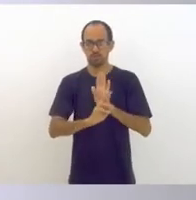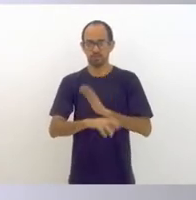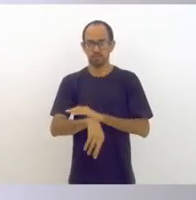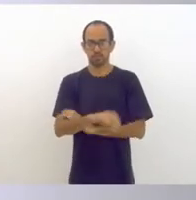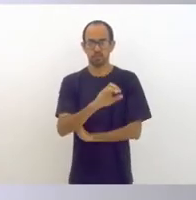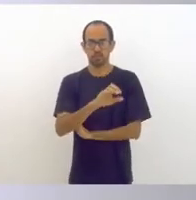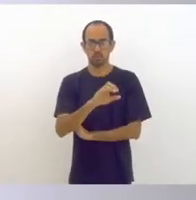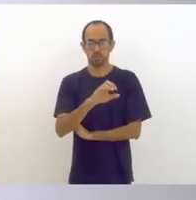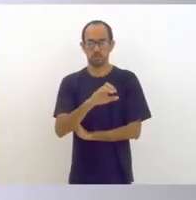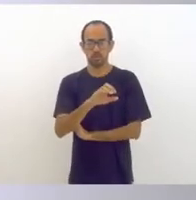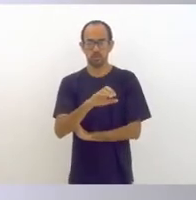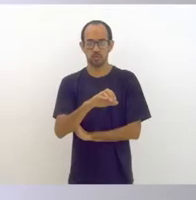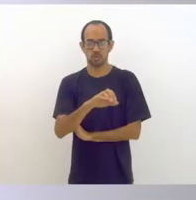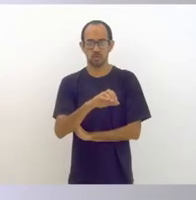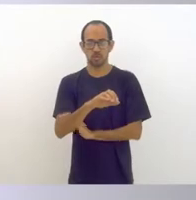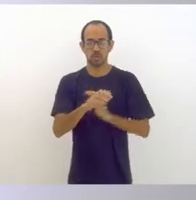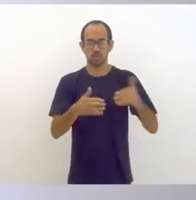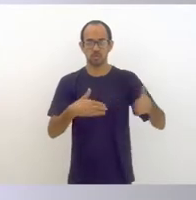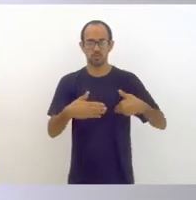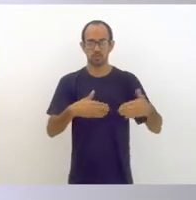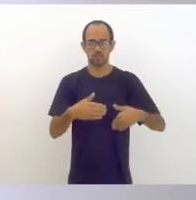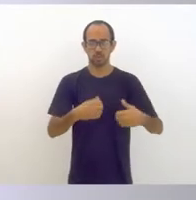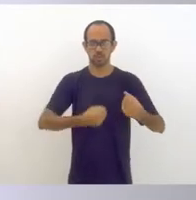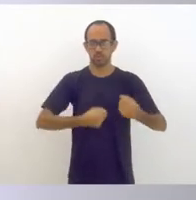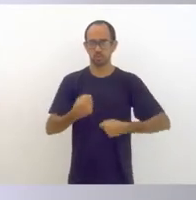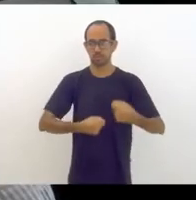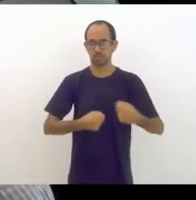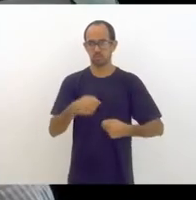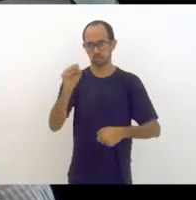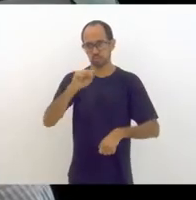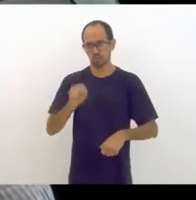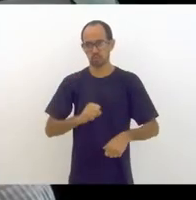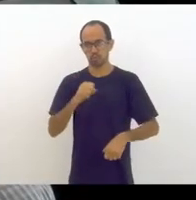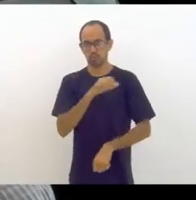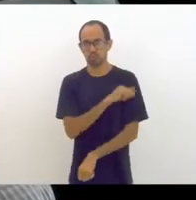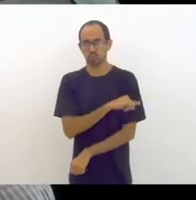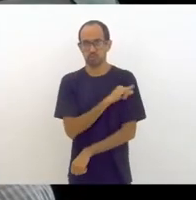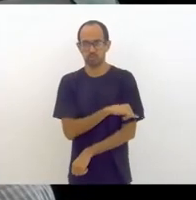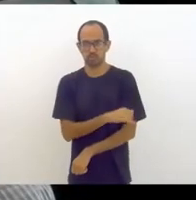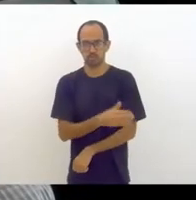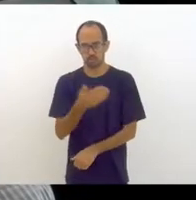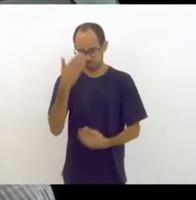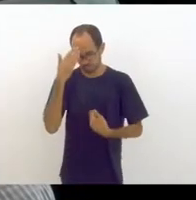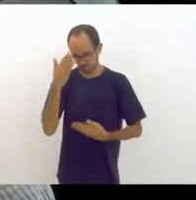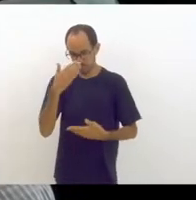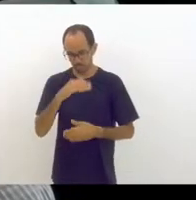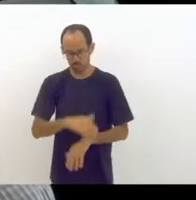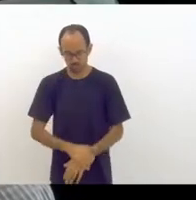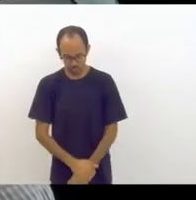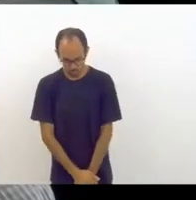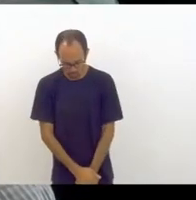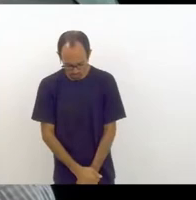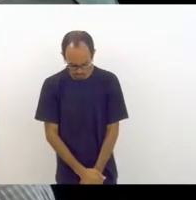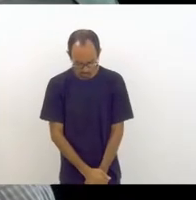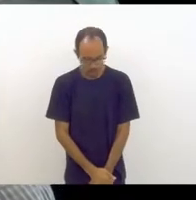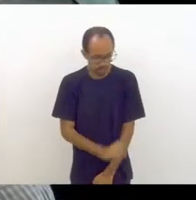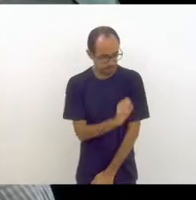automotivo lá do Sul Fluminense, para fazer uso da palavra. Obrigada. Obrigada a todos. Obrigado, Tatiana. Ok,